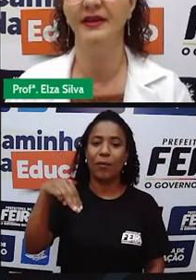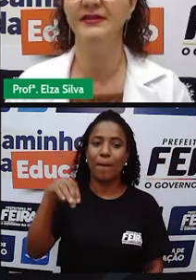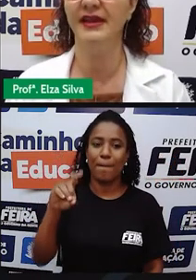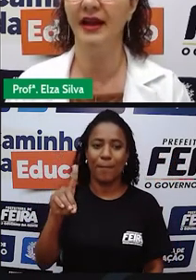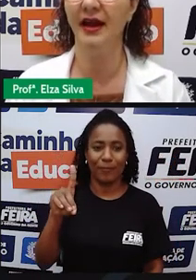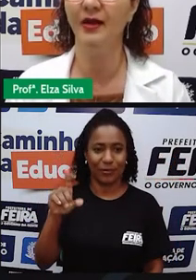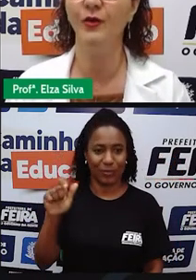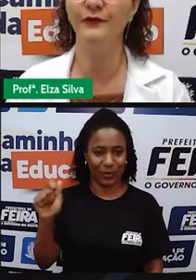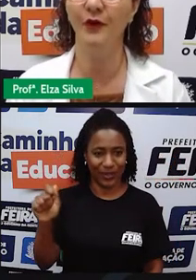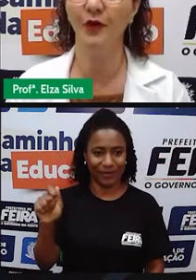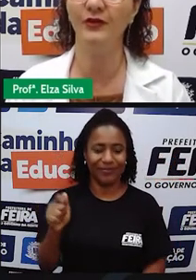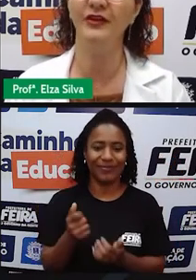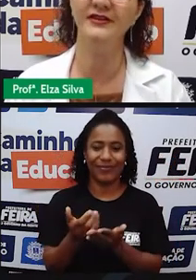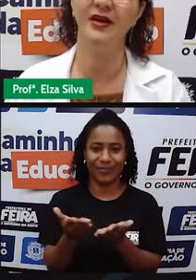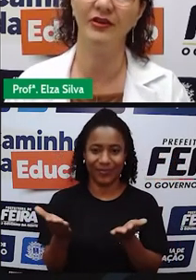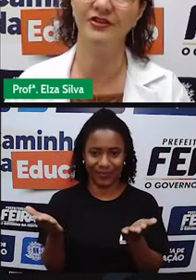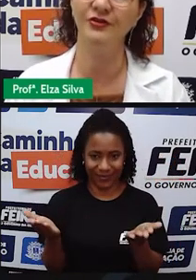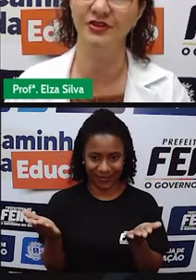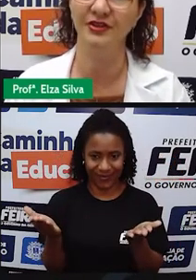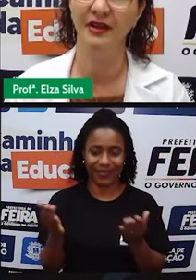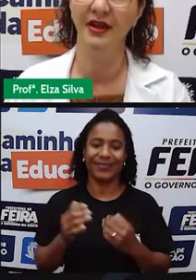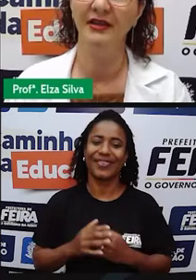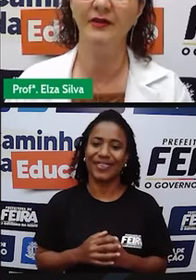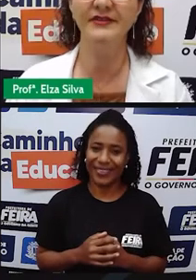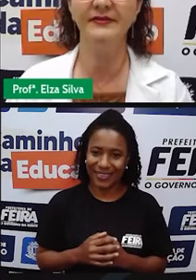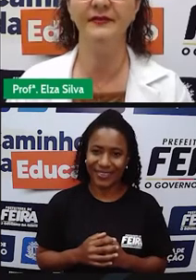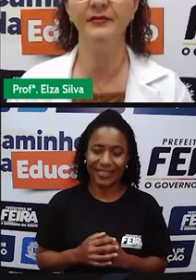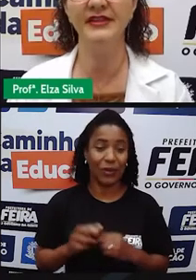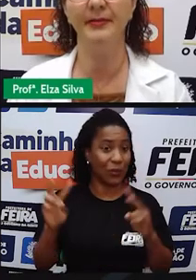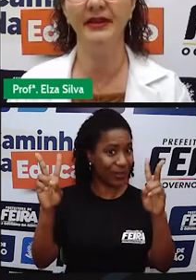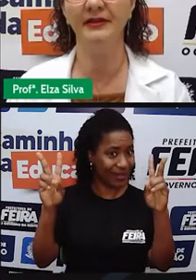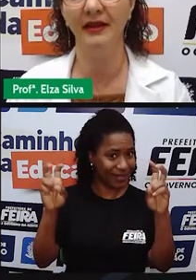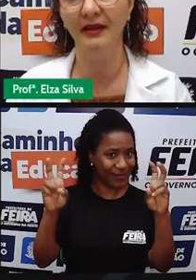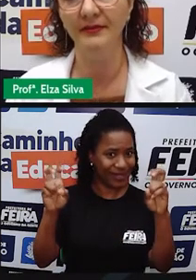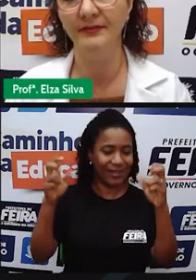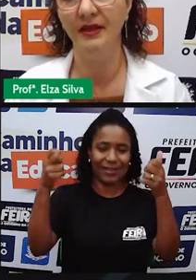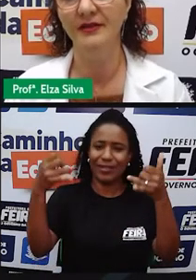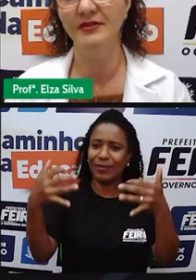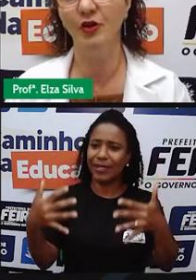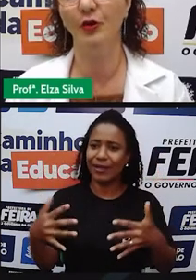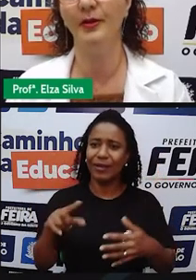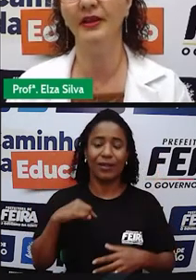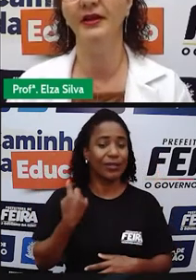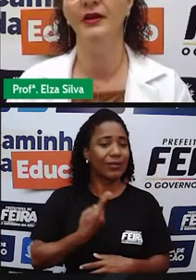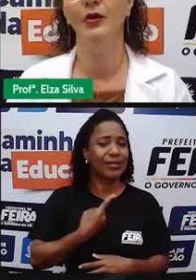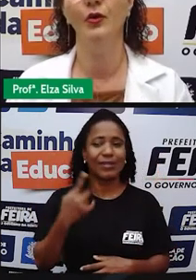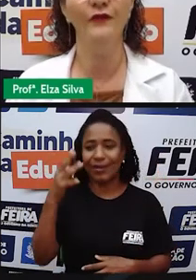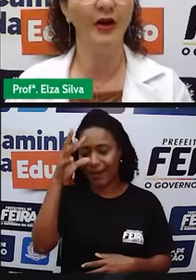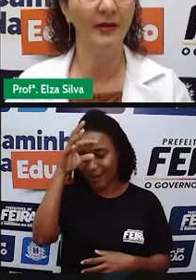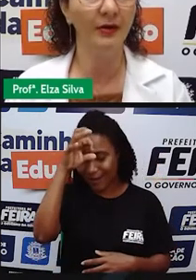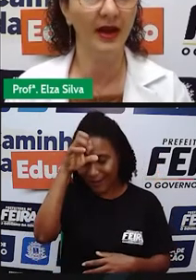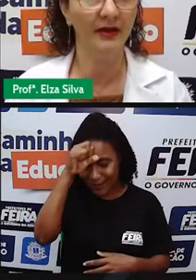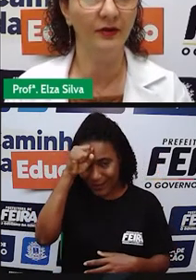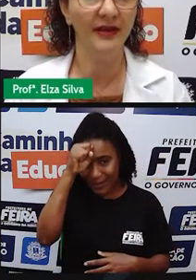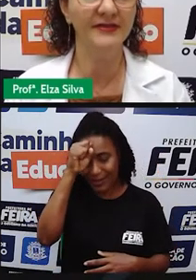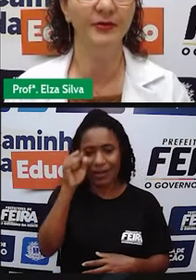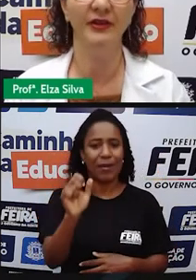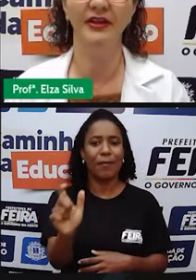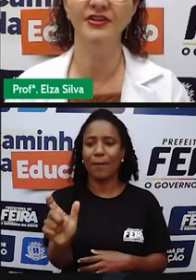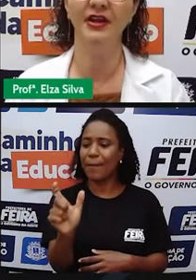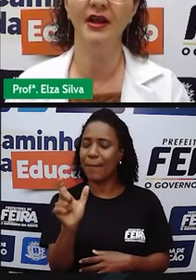accessories será o foco da nossa aula de hoje. Vamos aprender sobre o